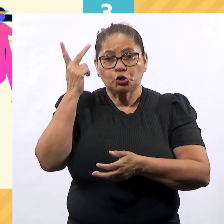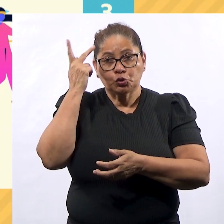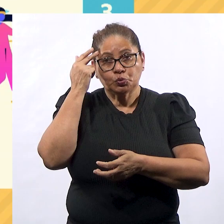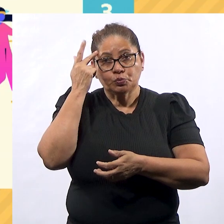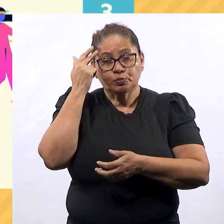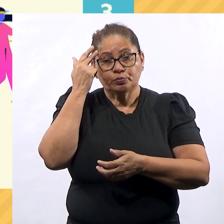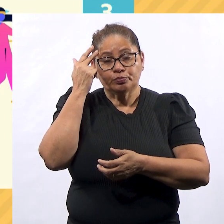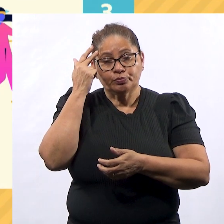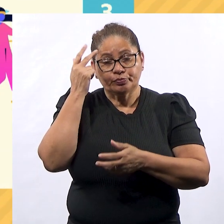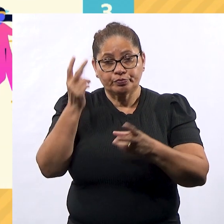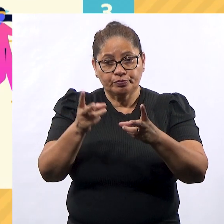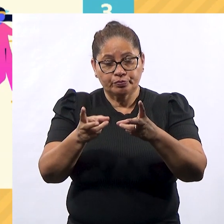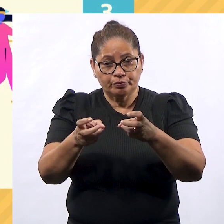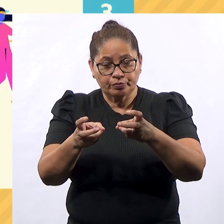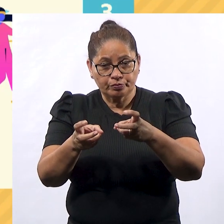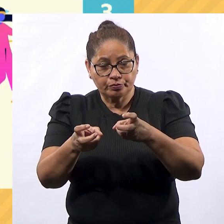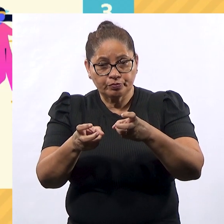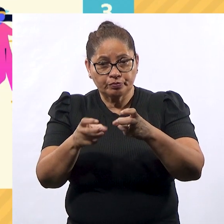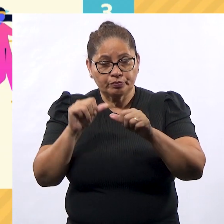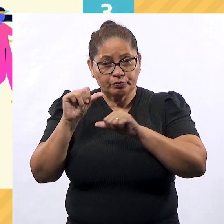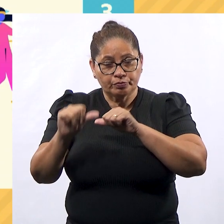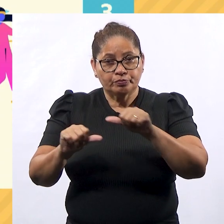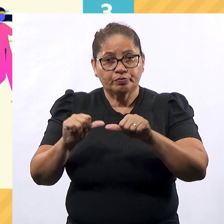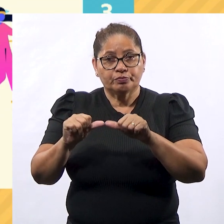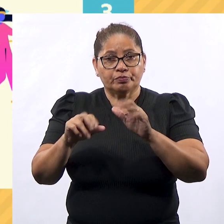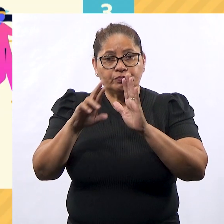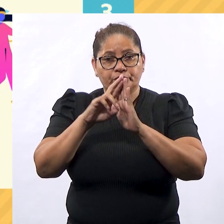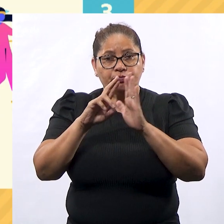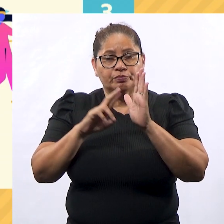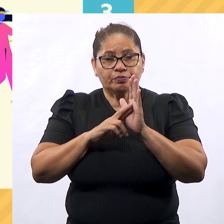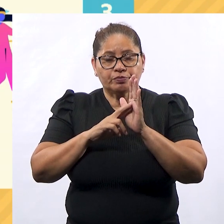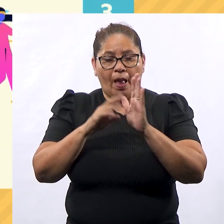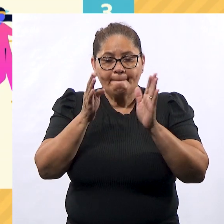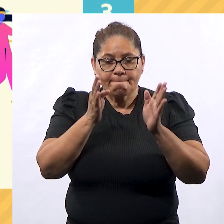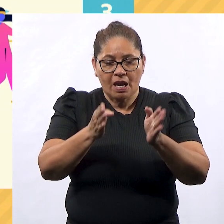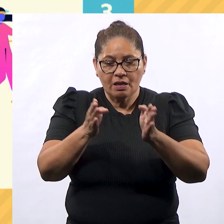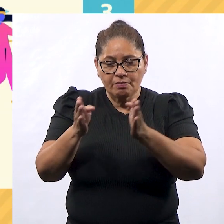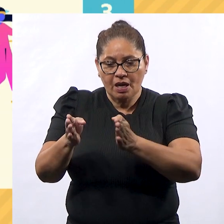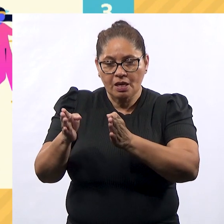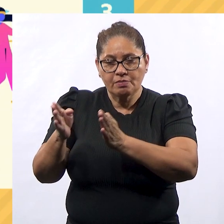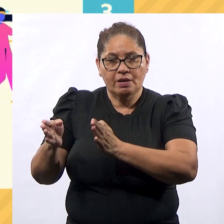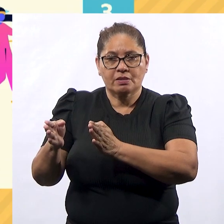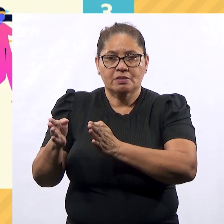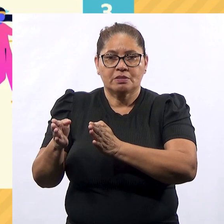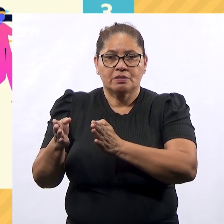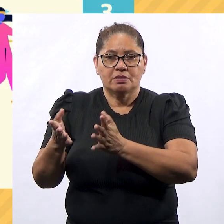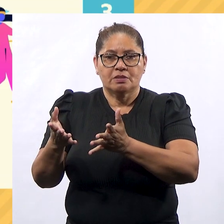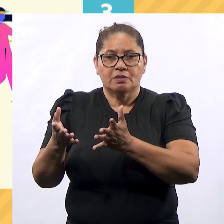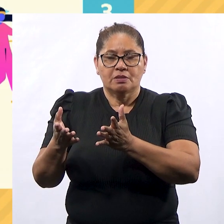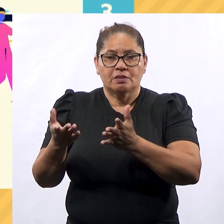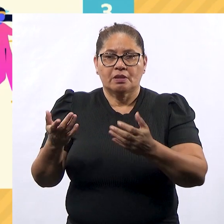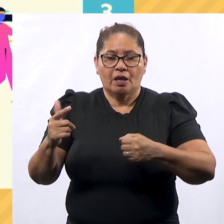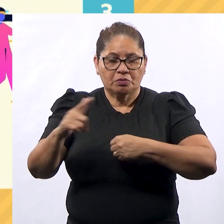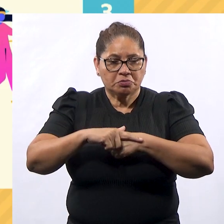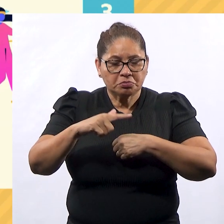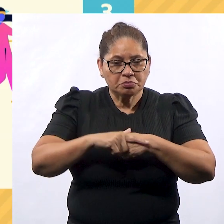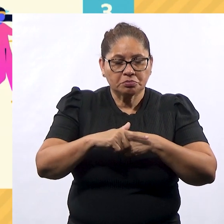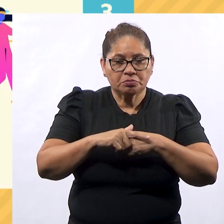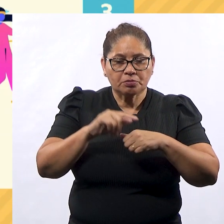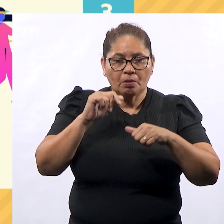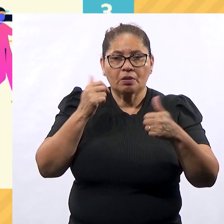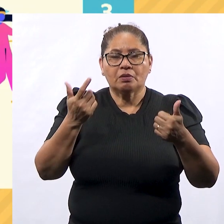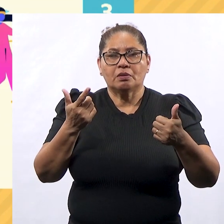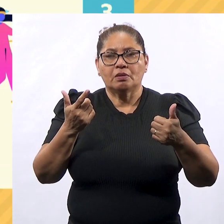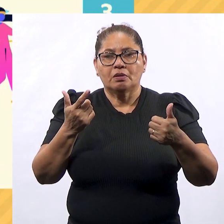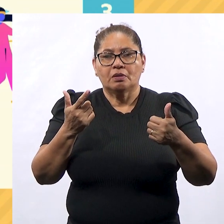muito comum na concepção de avaliação é o termo medir. A gente usa a avaliação enquanto instrumento